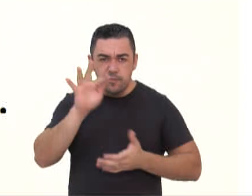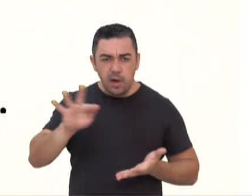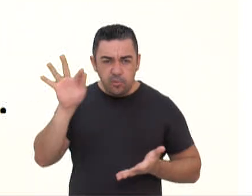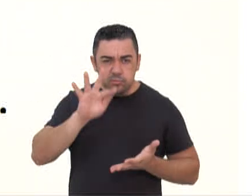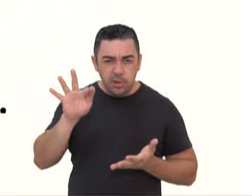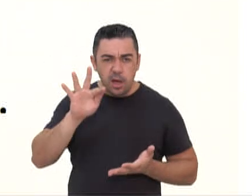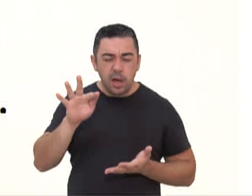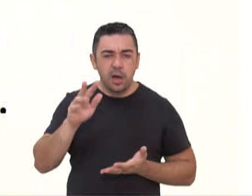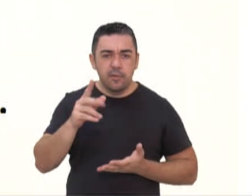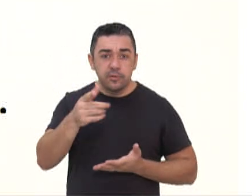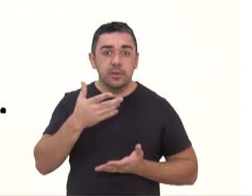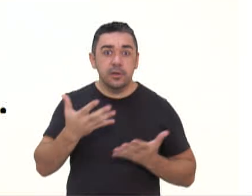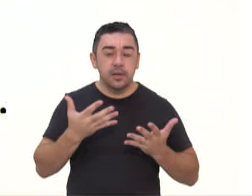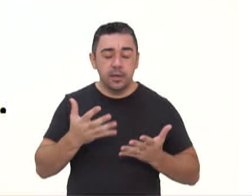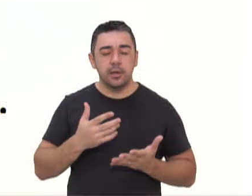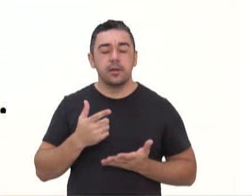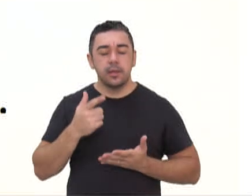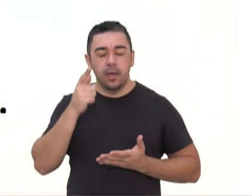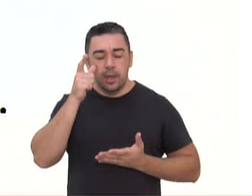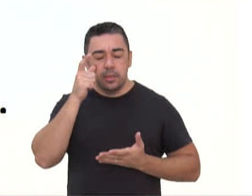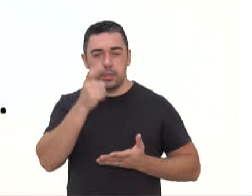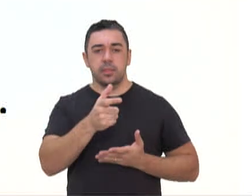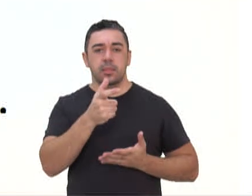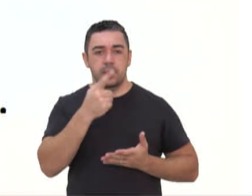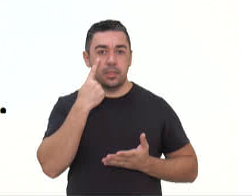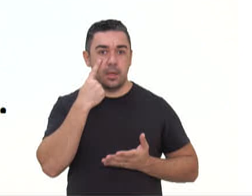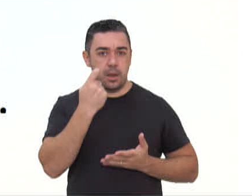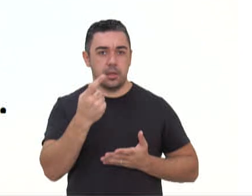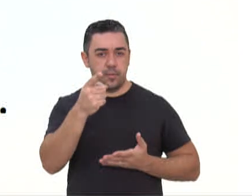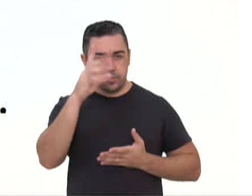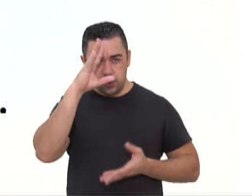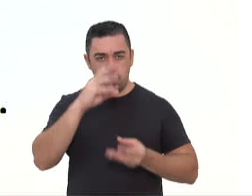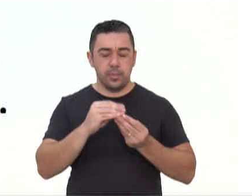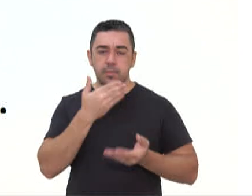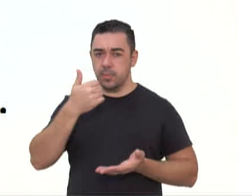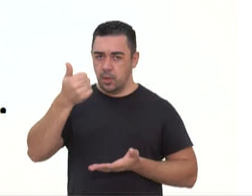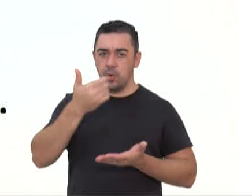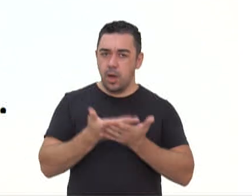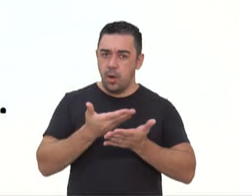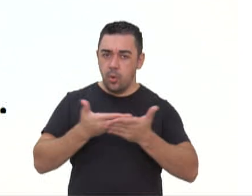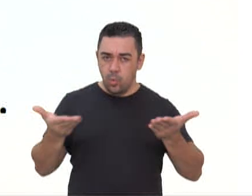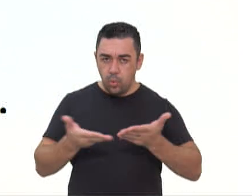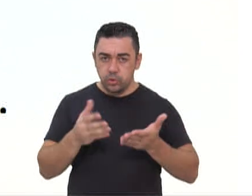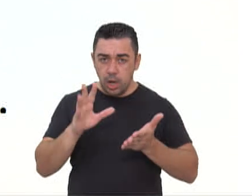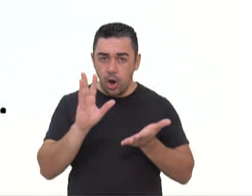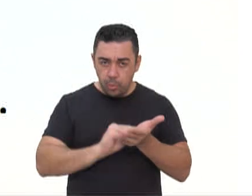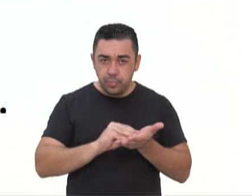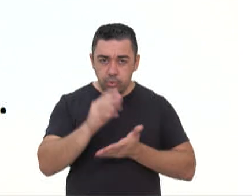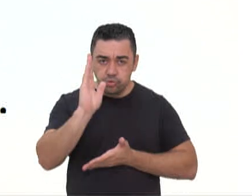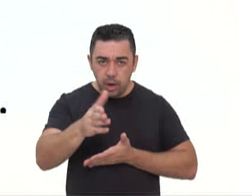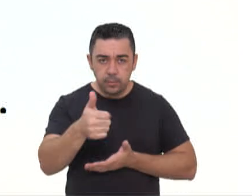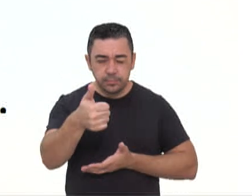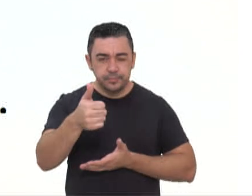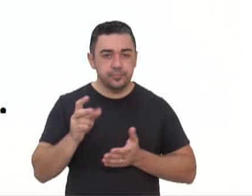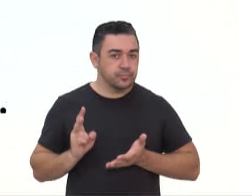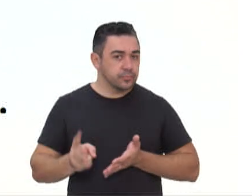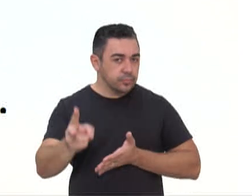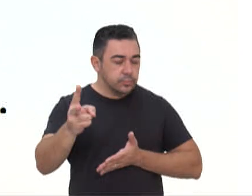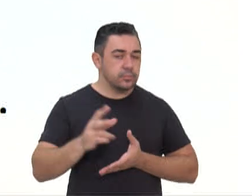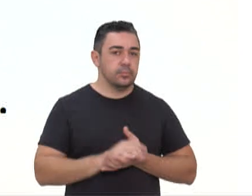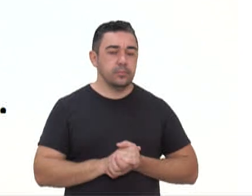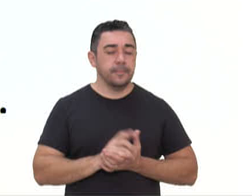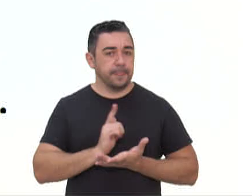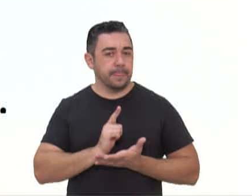uma olhada lá que é bem interessante e vai te ajudar a entender muito melhor essa aula de hoje. Anotou? Continuando. Então você tem aqui